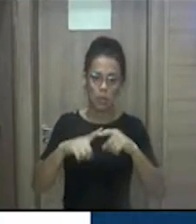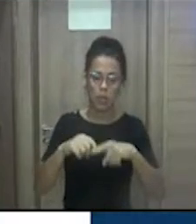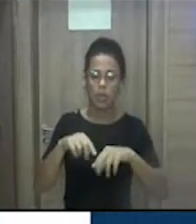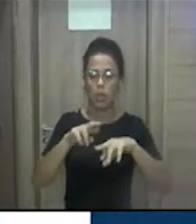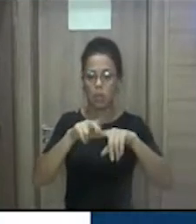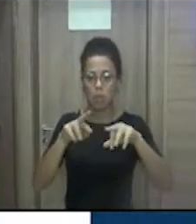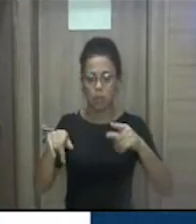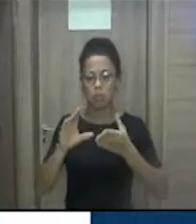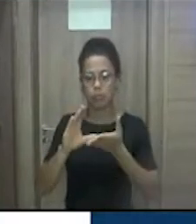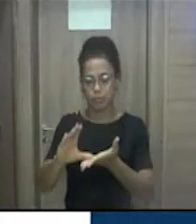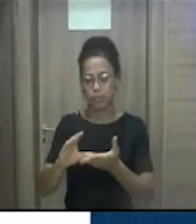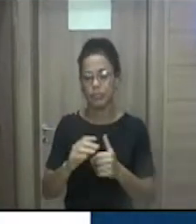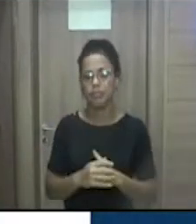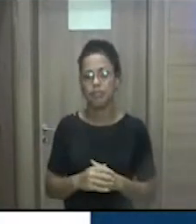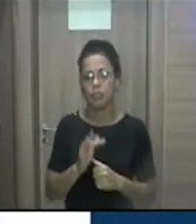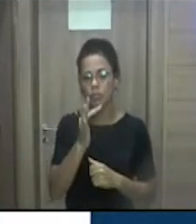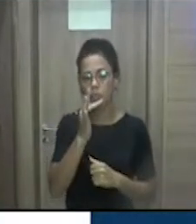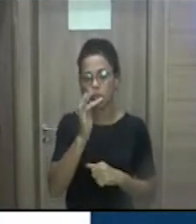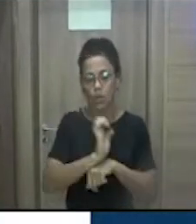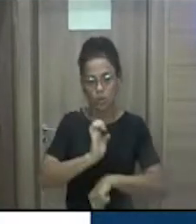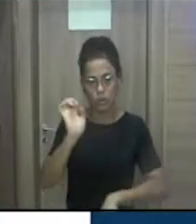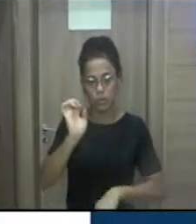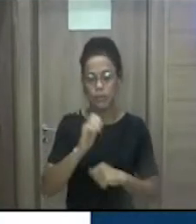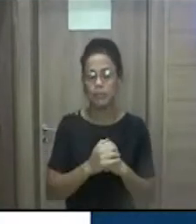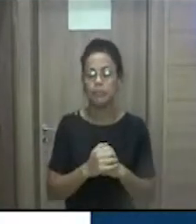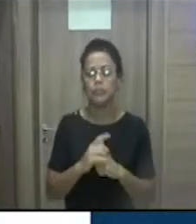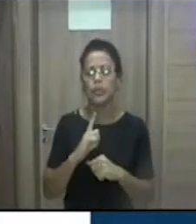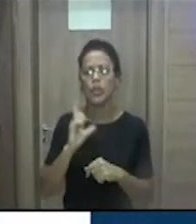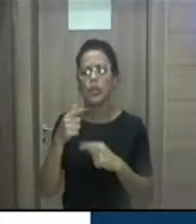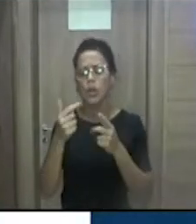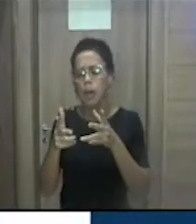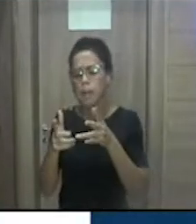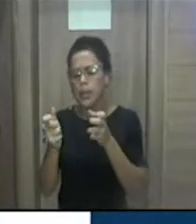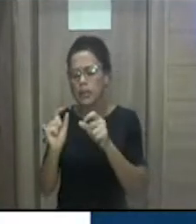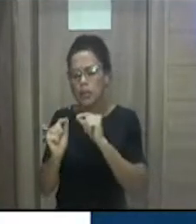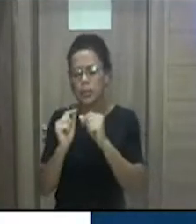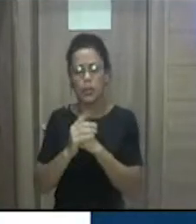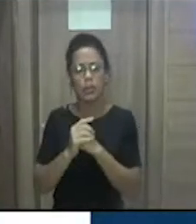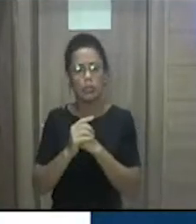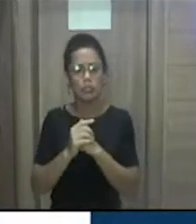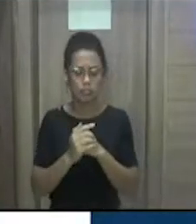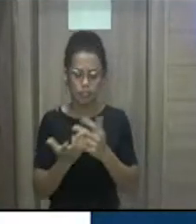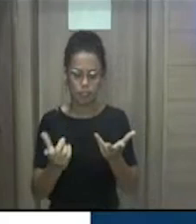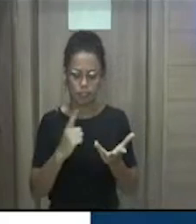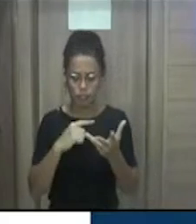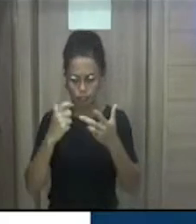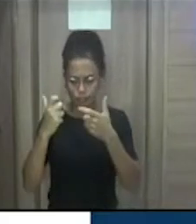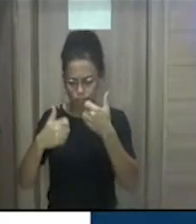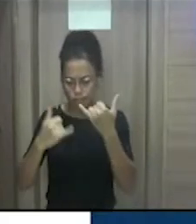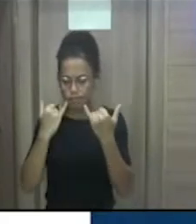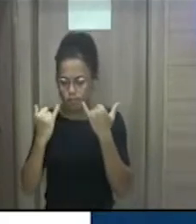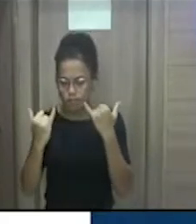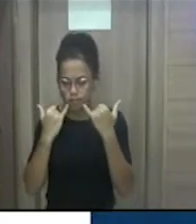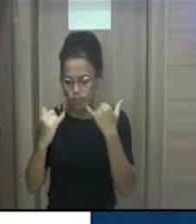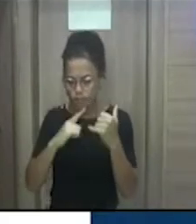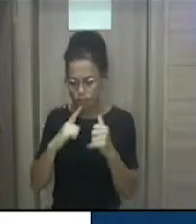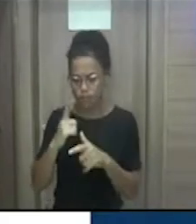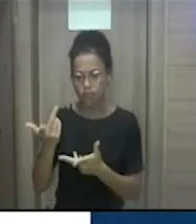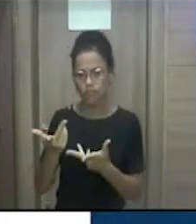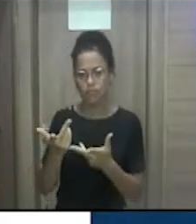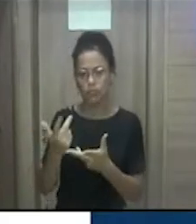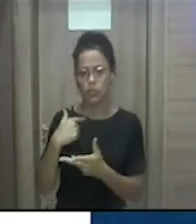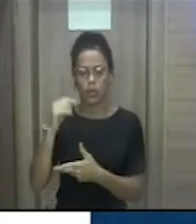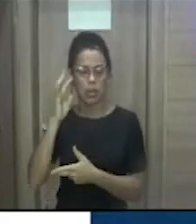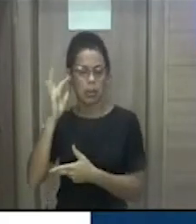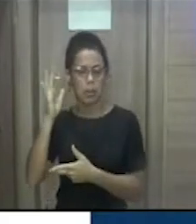estadual. Com relação à formação, a gente se deu conta dessa baixa formação de TPD, não é? Então, é necessário